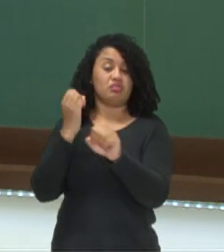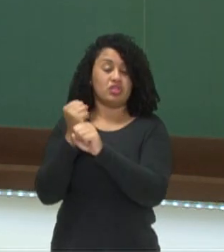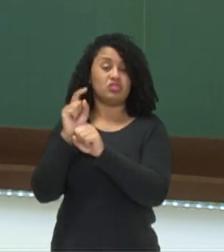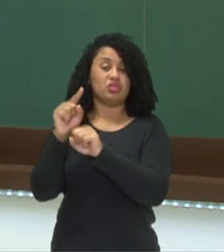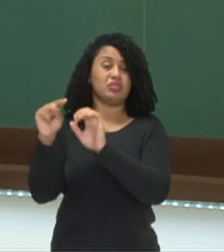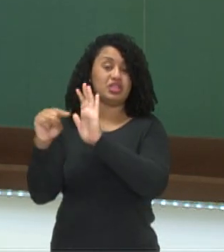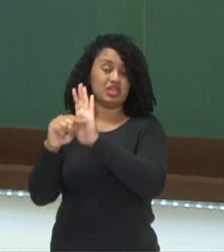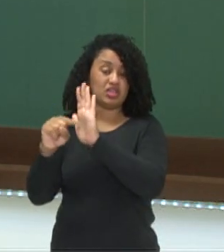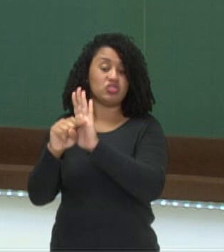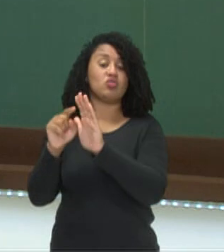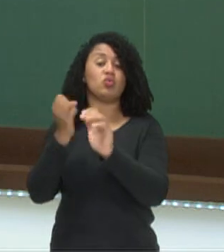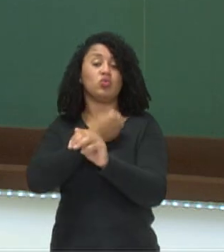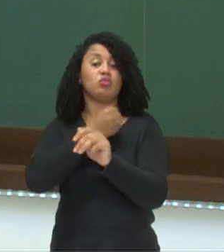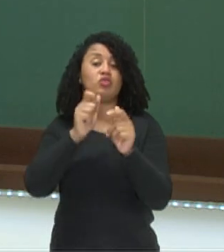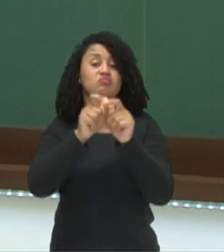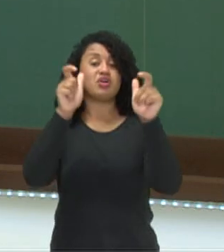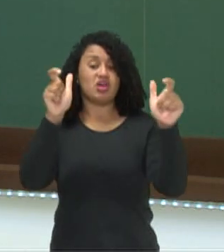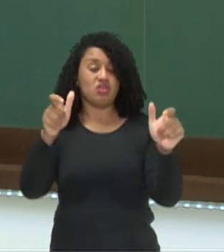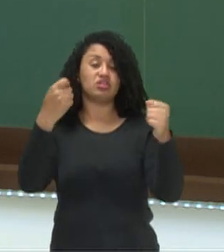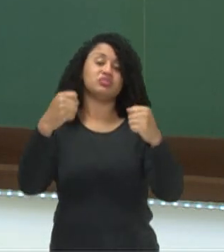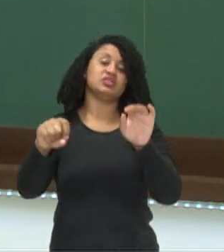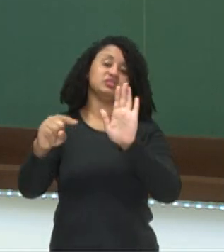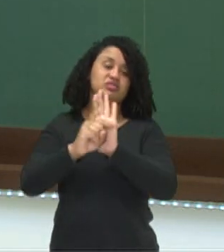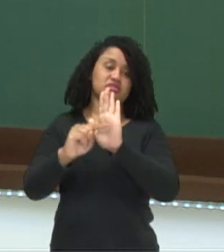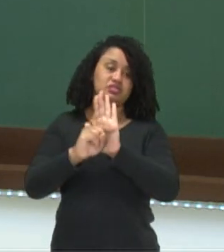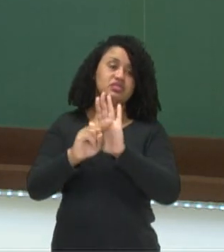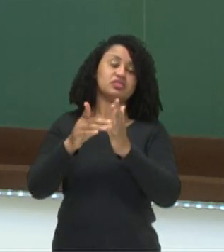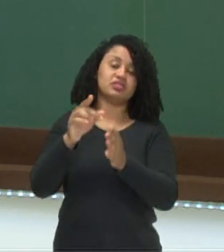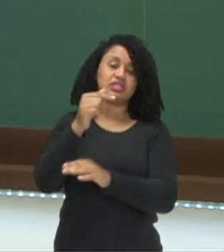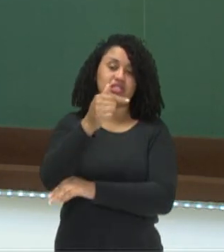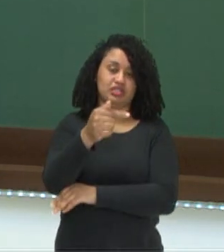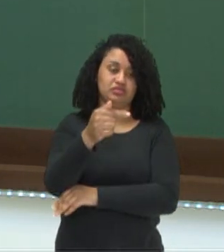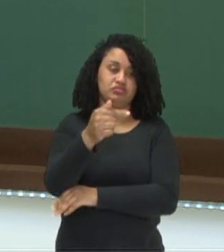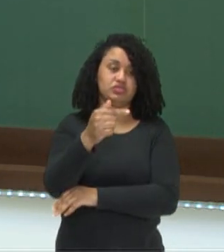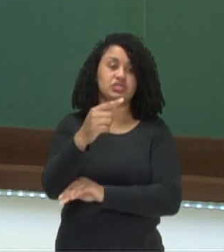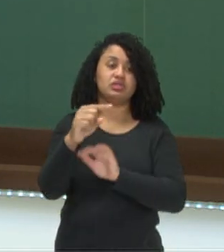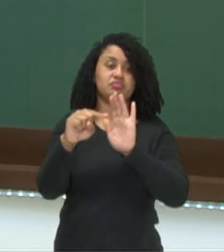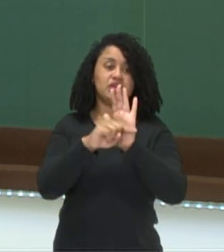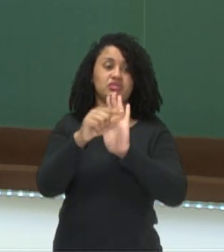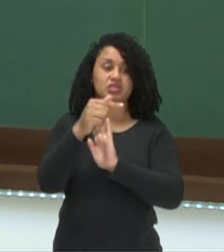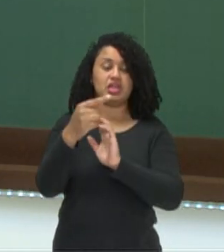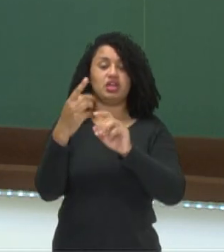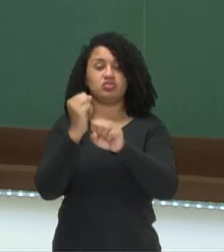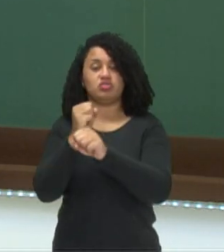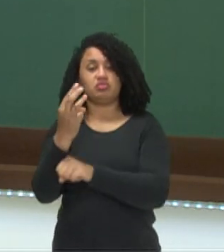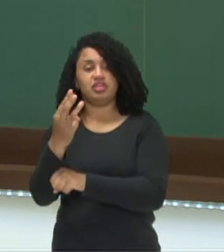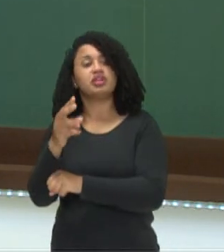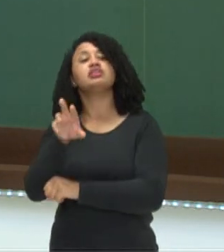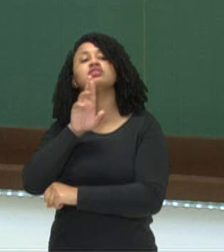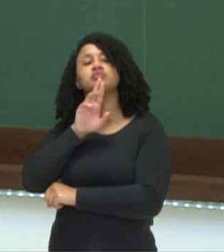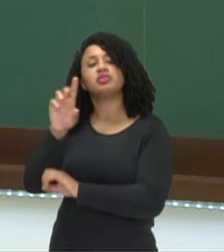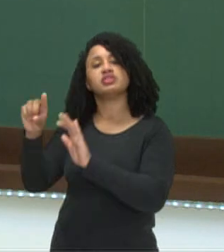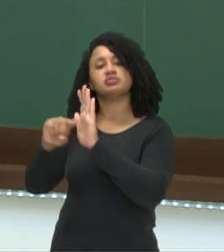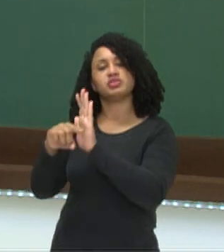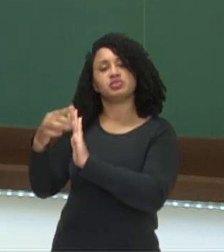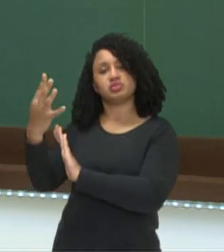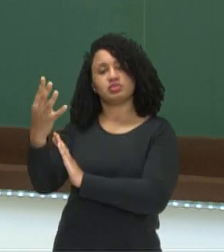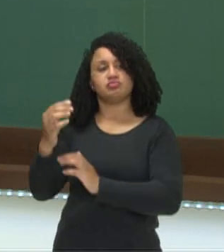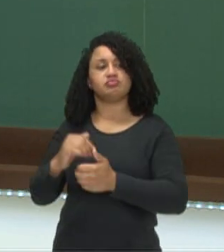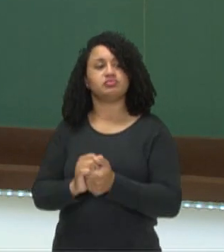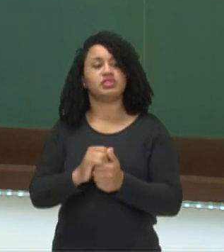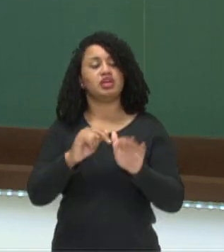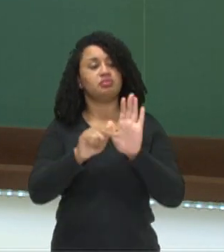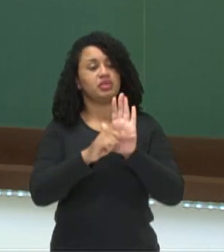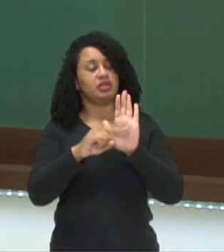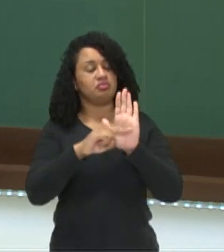negativa, o maior número tem que ser negativo. Então, o maior é 7. Então, menos 7 com mais 3, menos 4. Menos